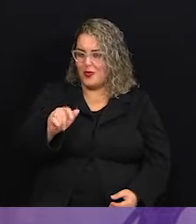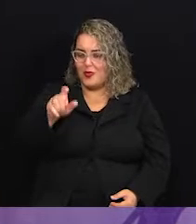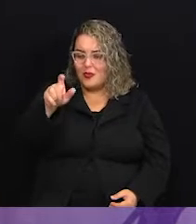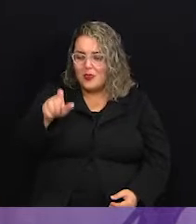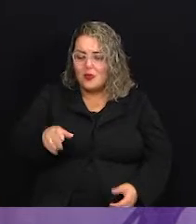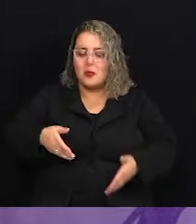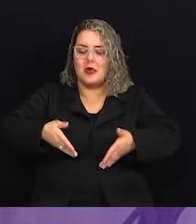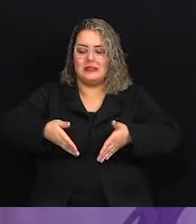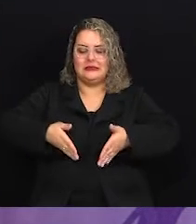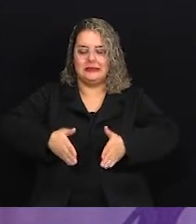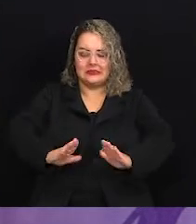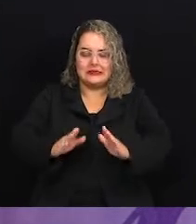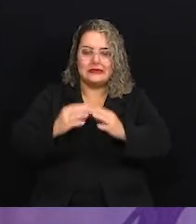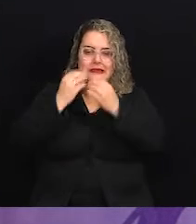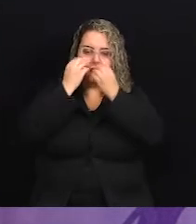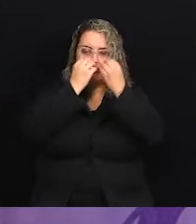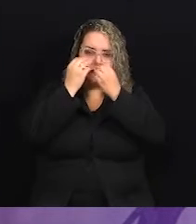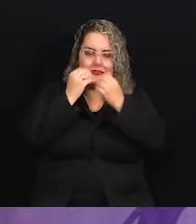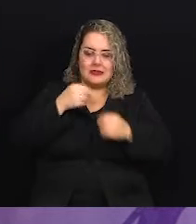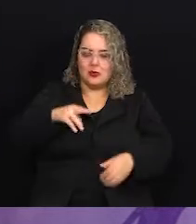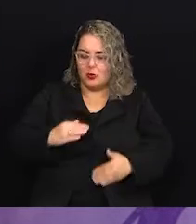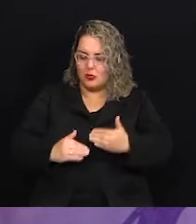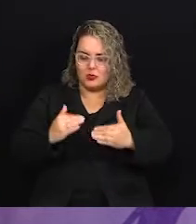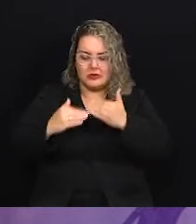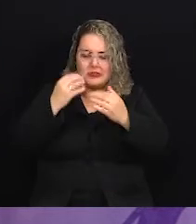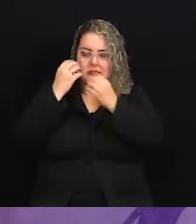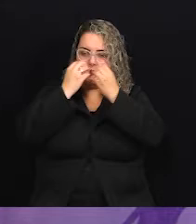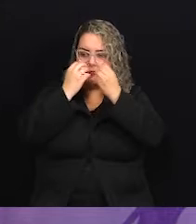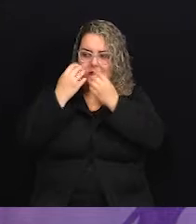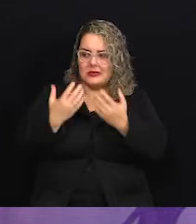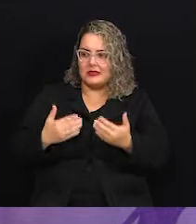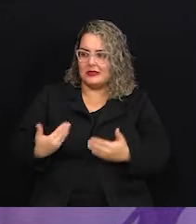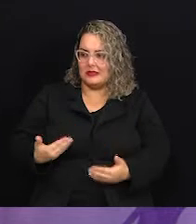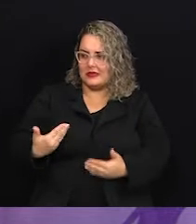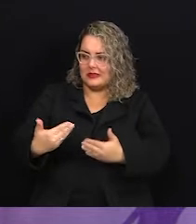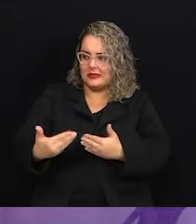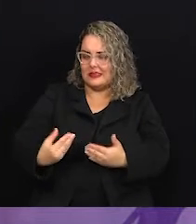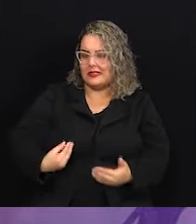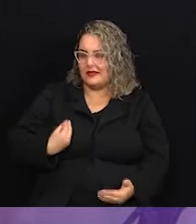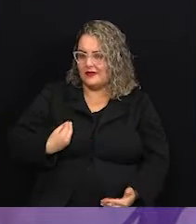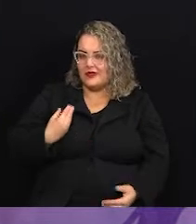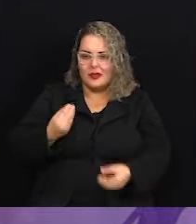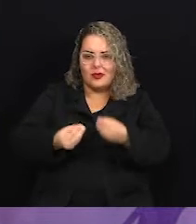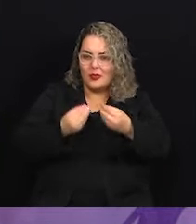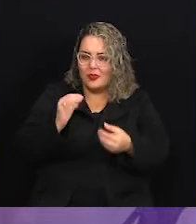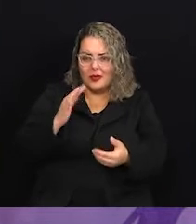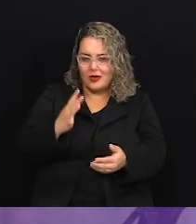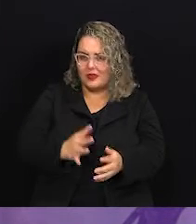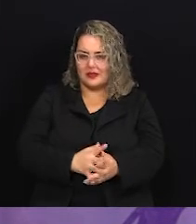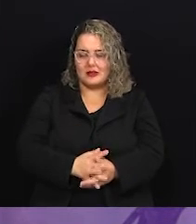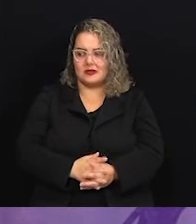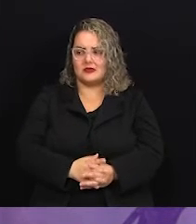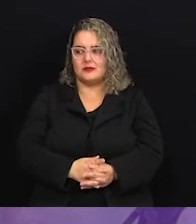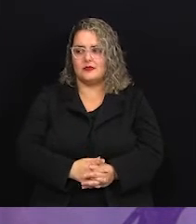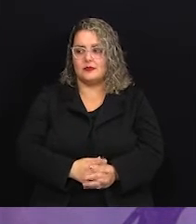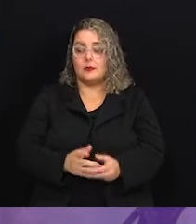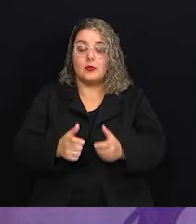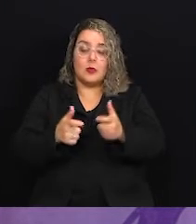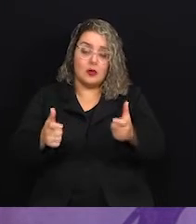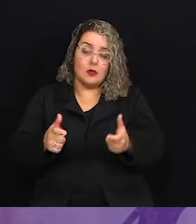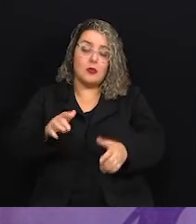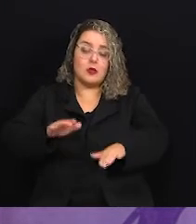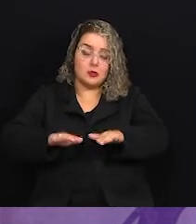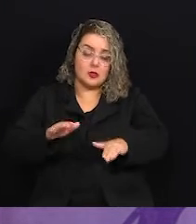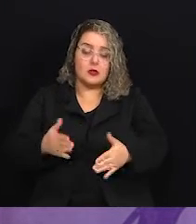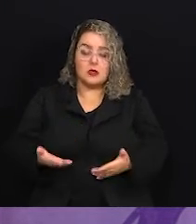a pessoa nasce com a rinite ou ela desenvolve a rinite ao longo aí da vida? Como que é? A maioria